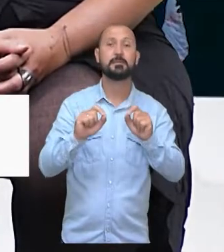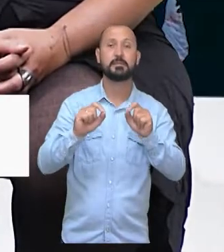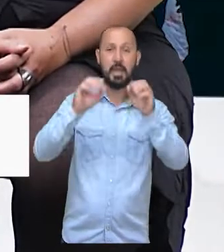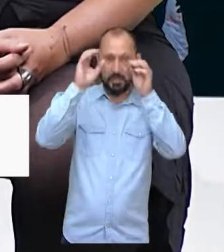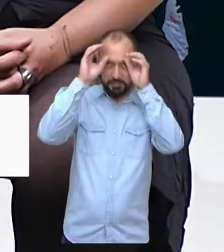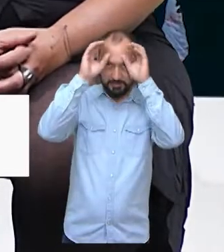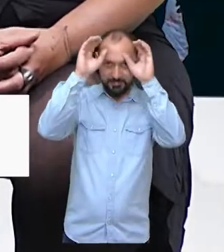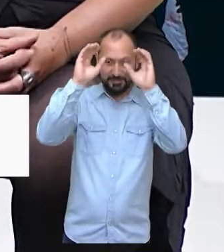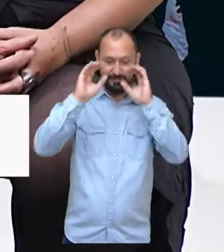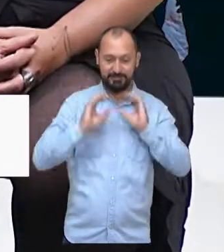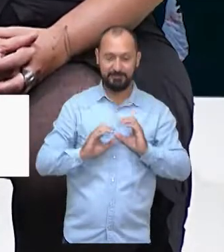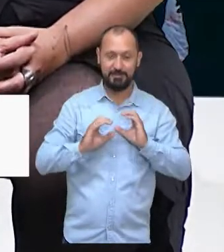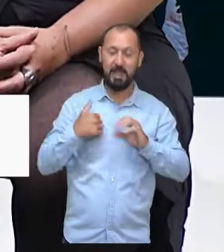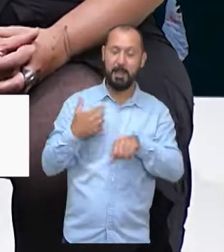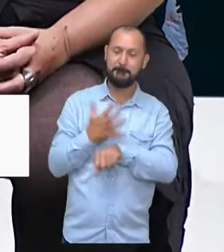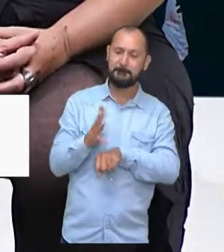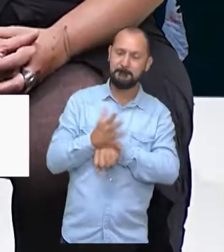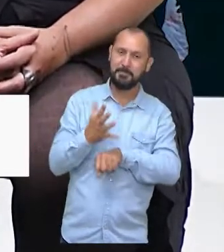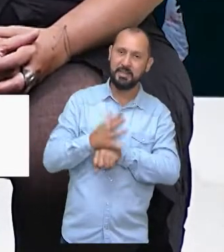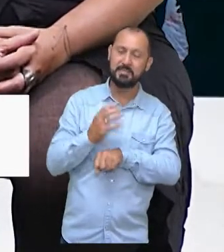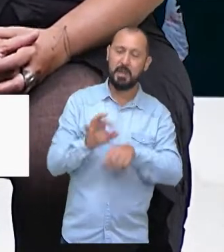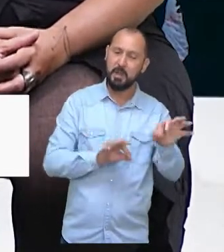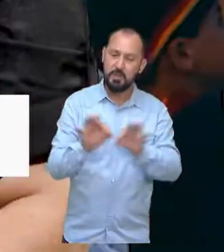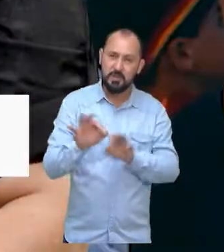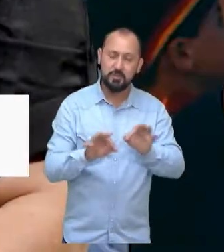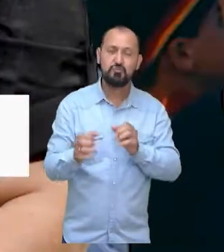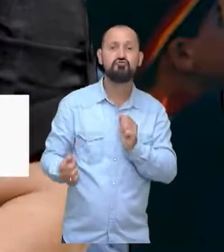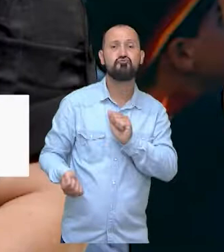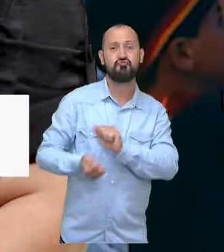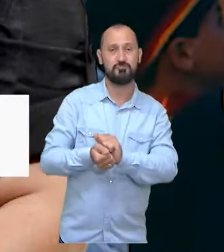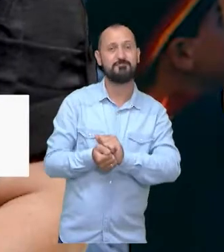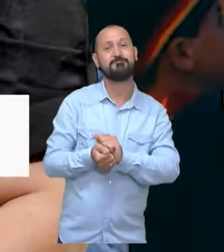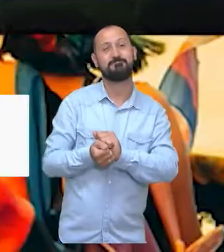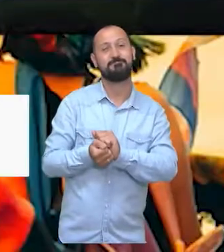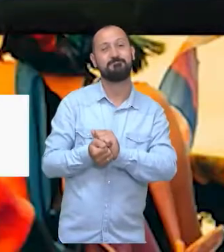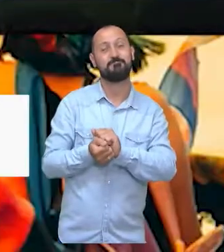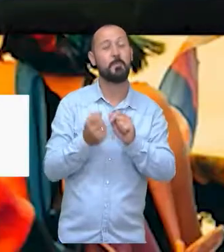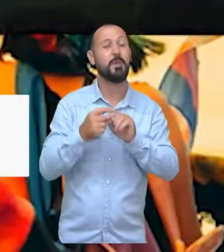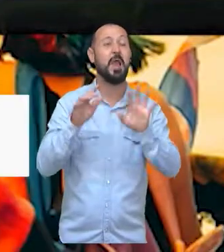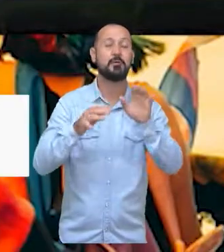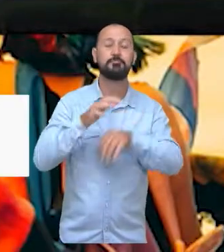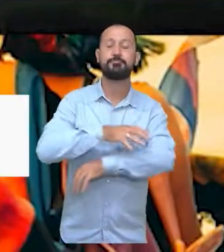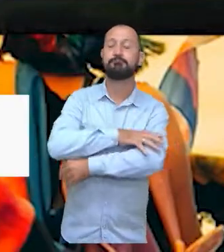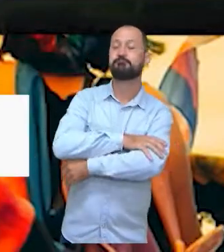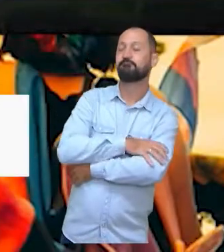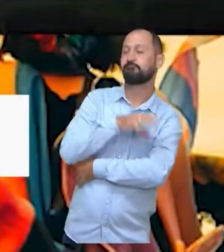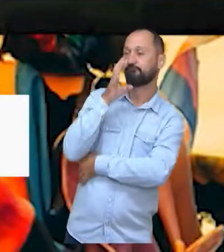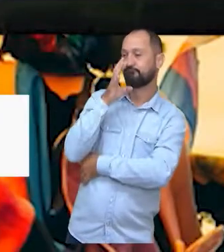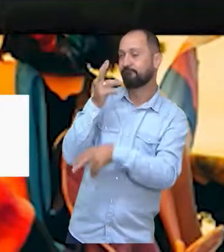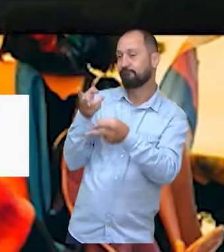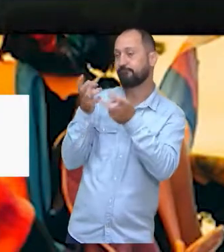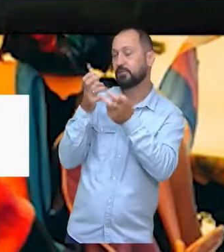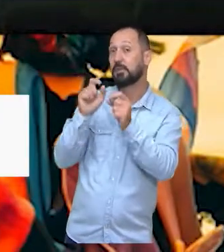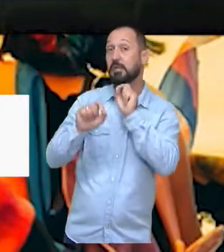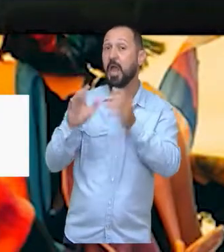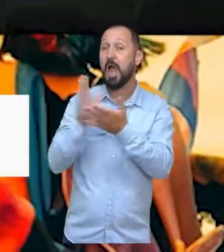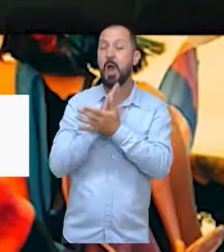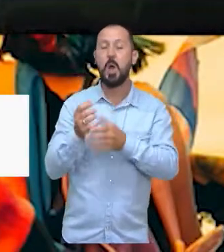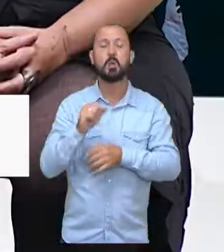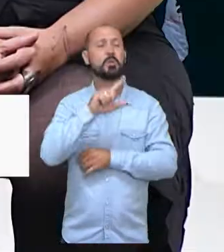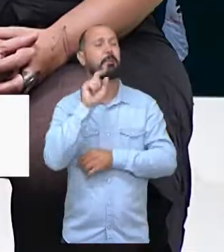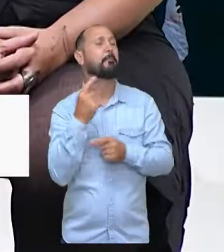da cidadania, né? De Exato. exercer a sua participação na construção. Exato. Porque às vezes a gente acaba vendo, Carla, que